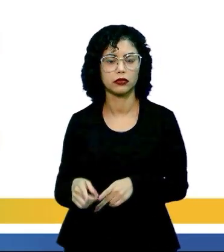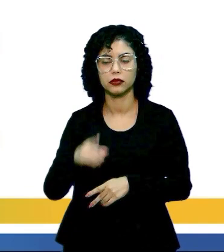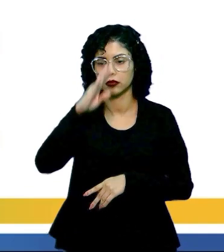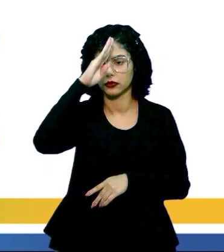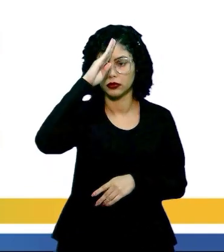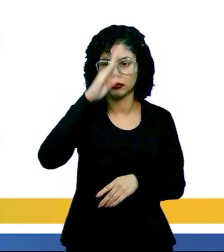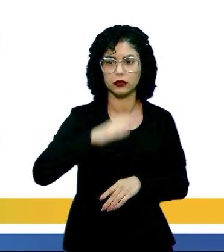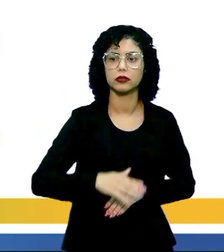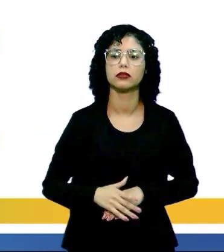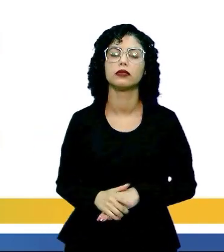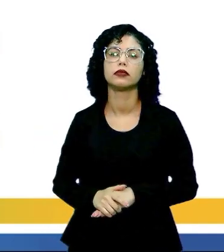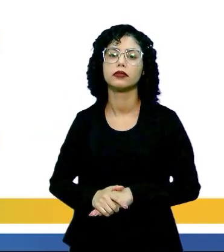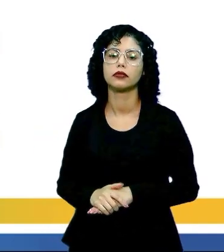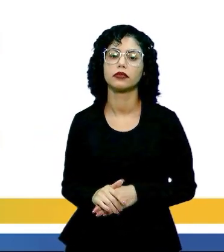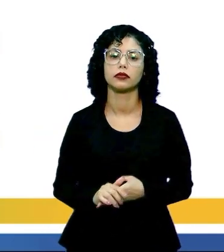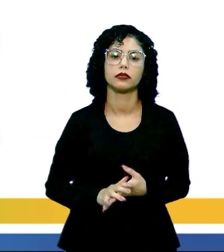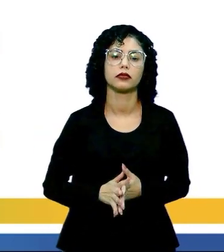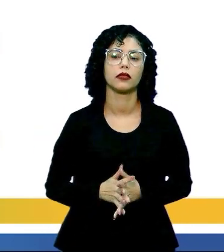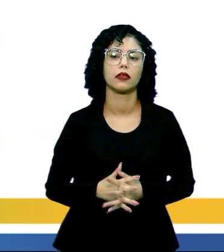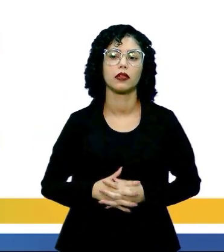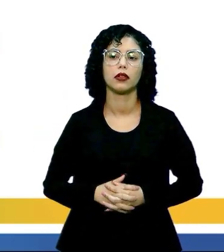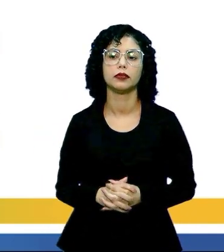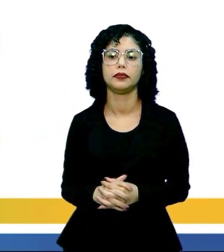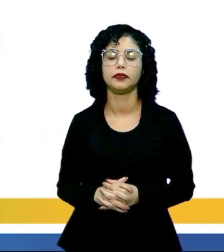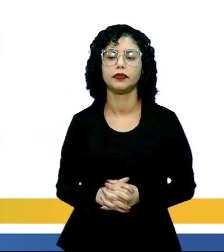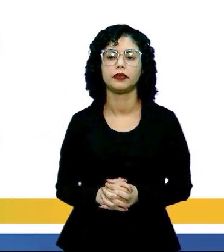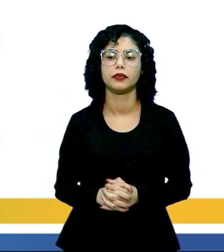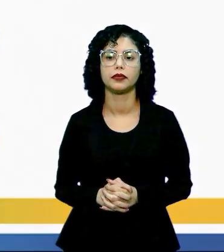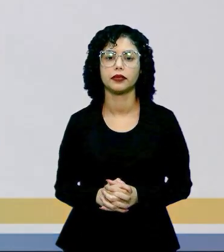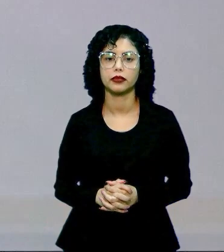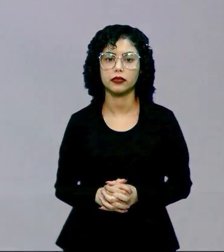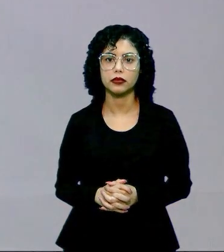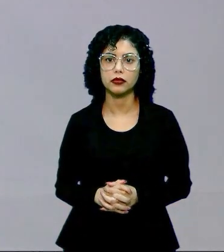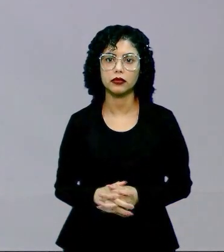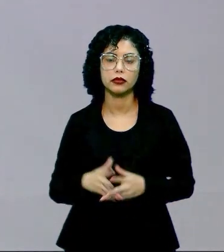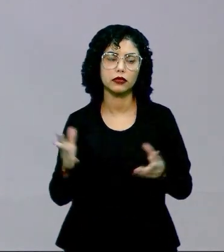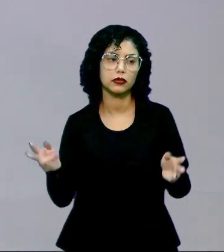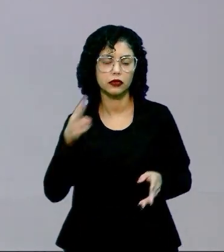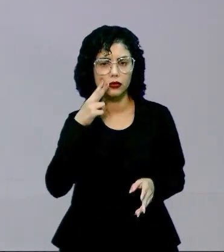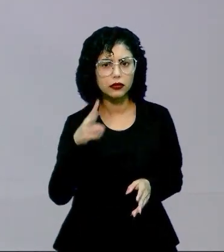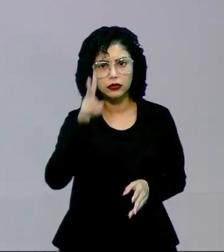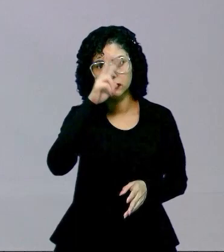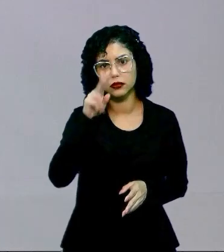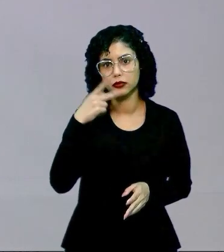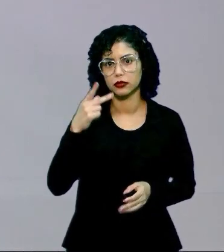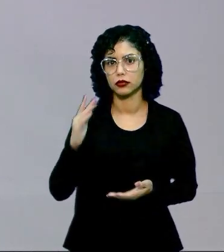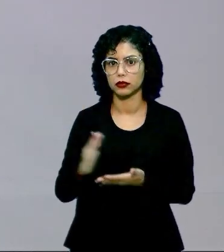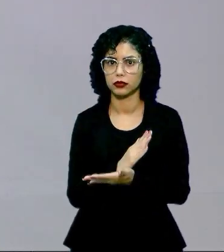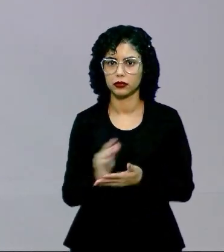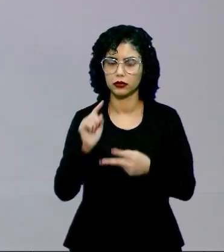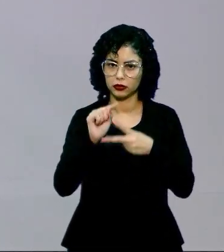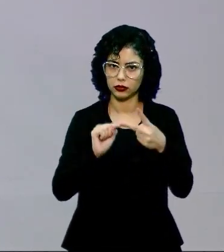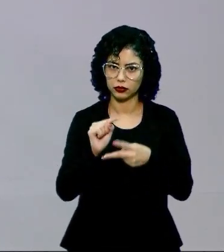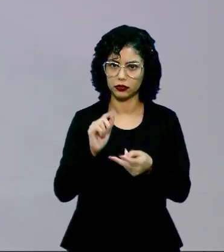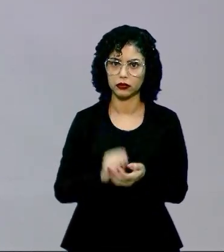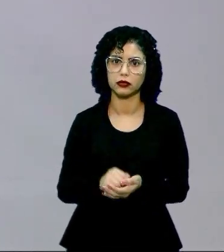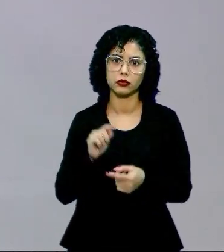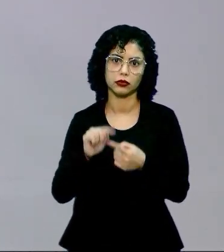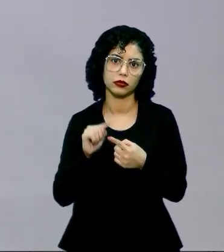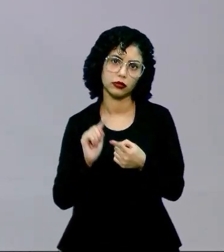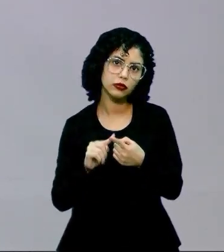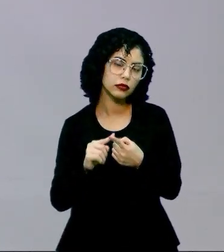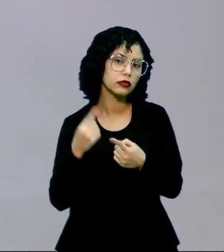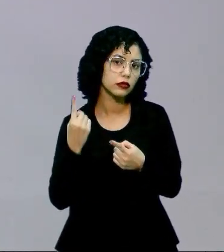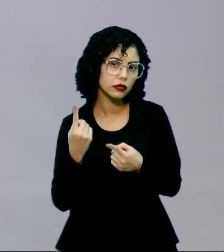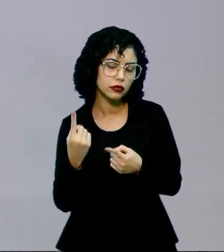à origem popular dos seus generais. Vocês lembram que eu falei que tinha 2 cônsules e um desses